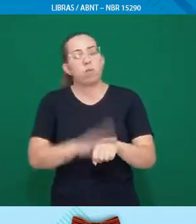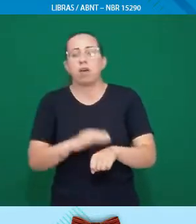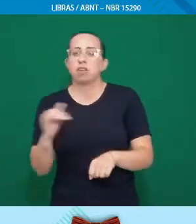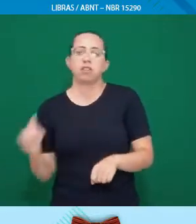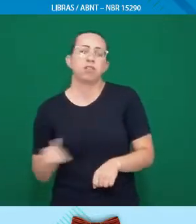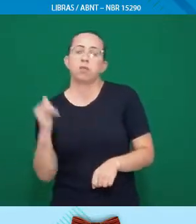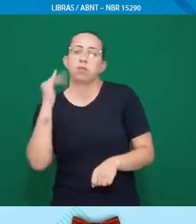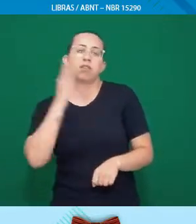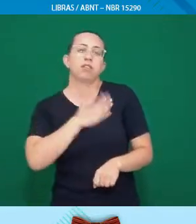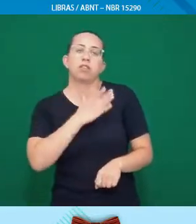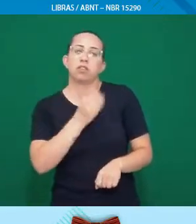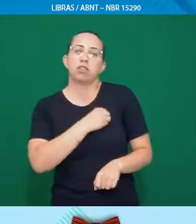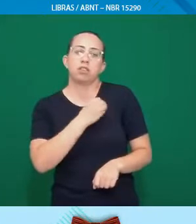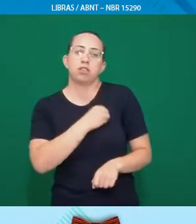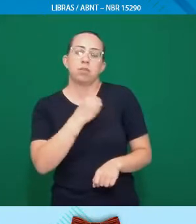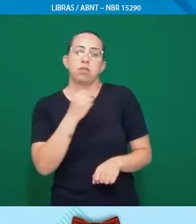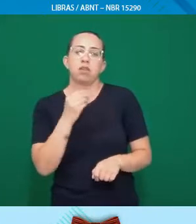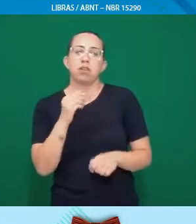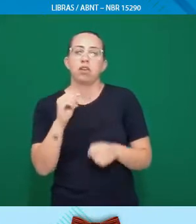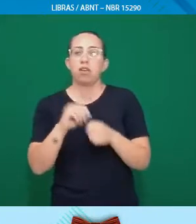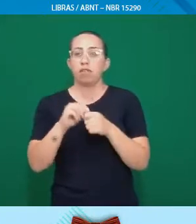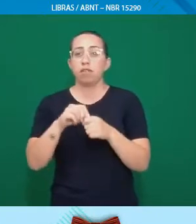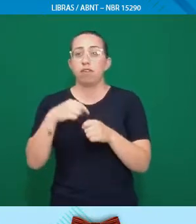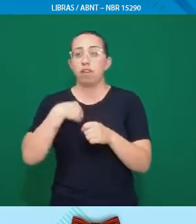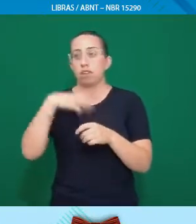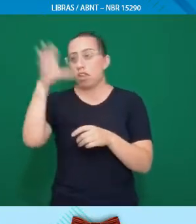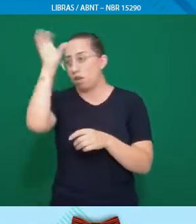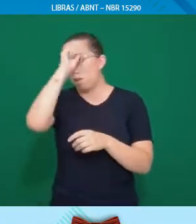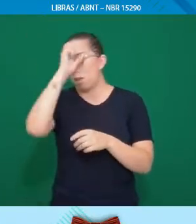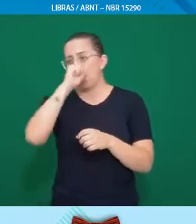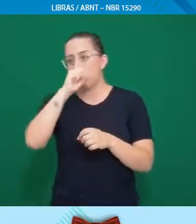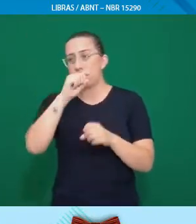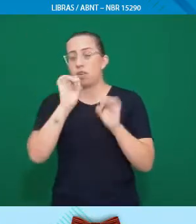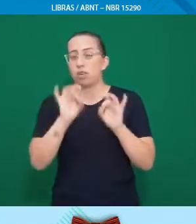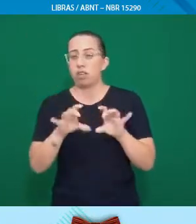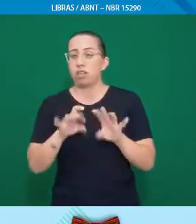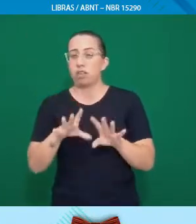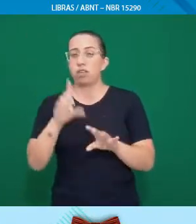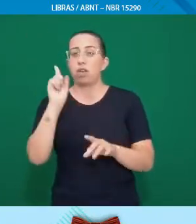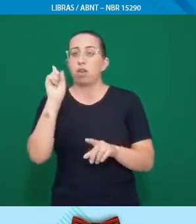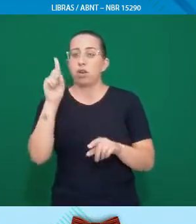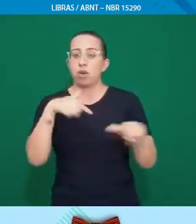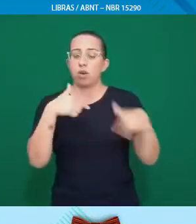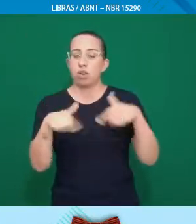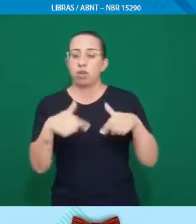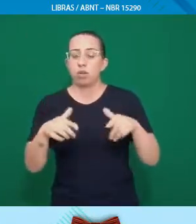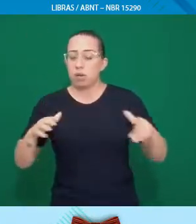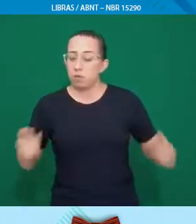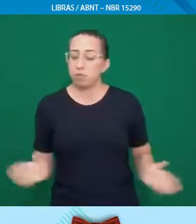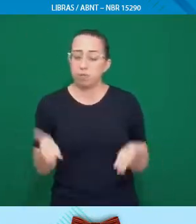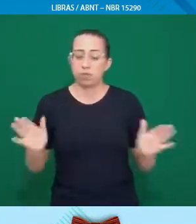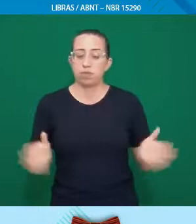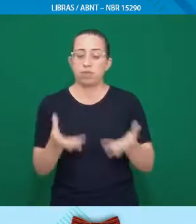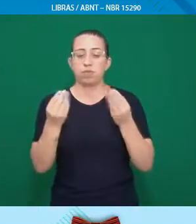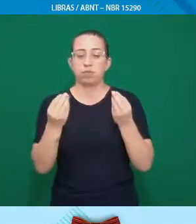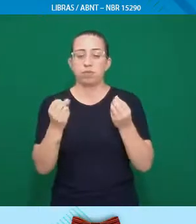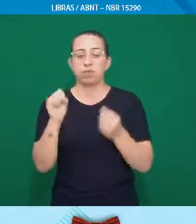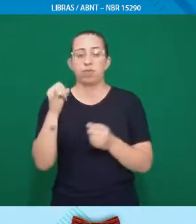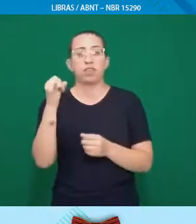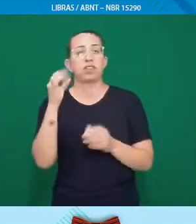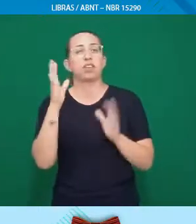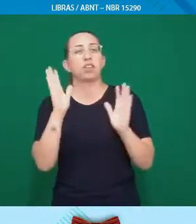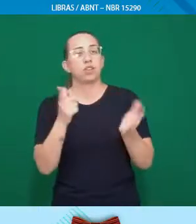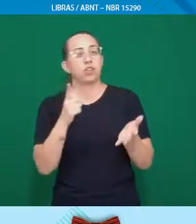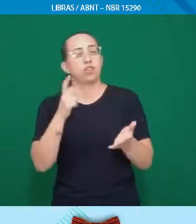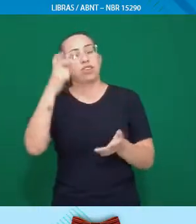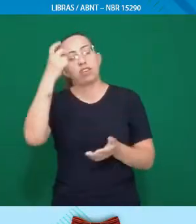muito especial e fez eu aprender e me ensinou a trabalhar que me incentivou muito e que se